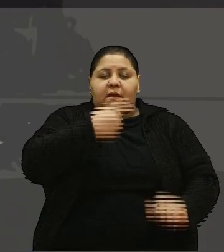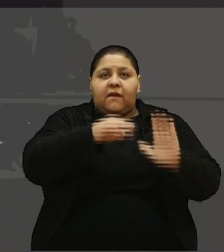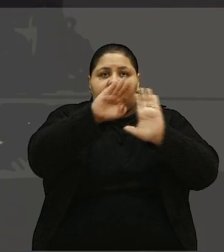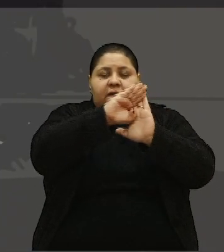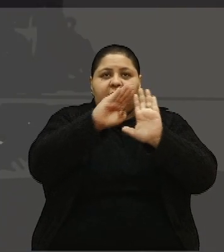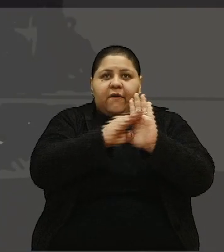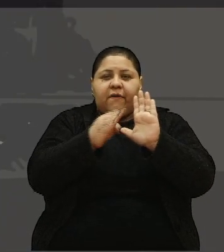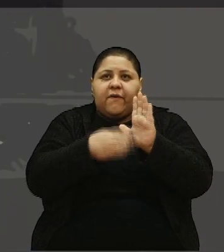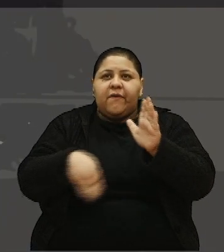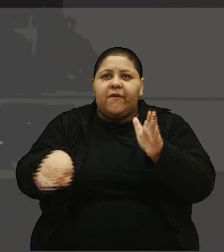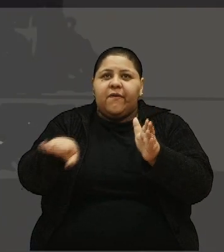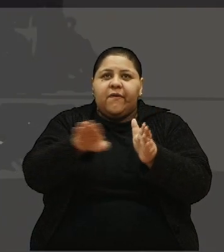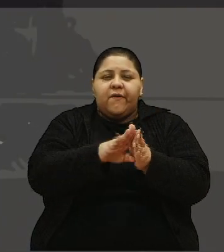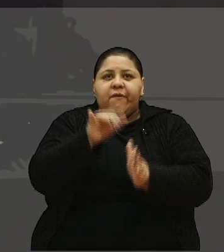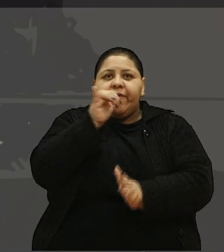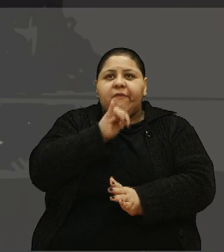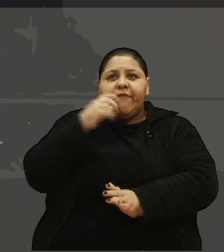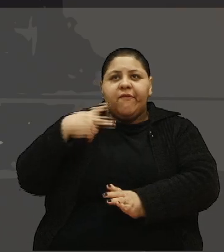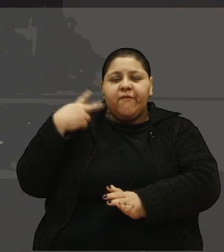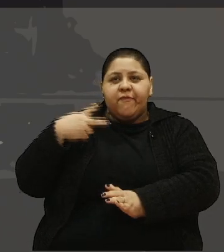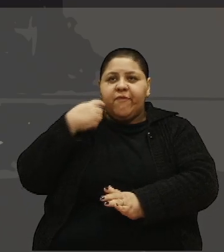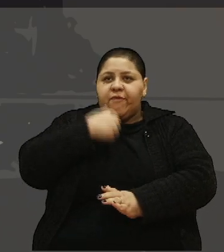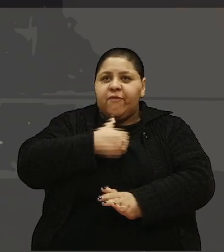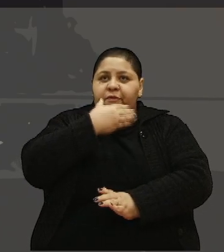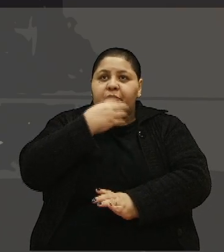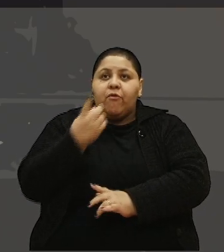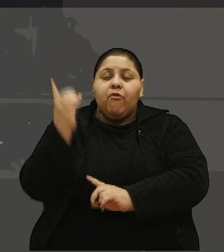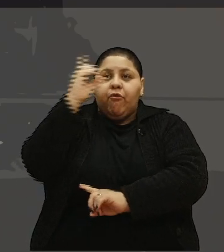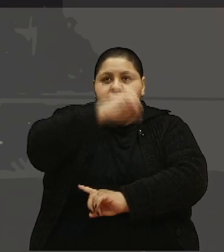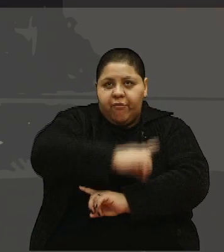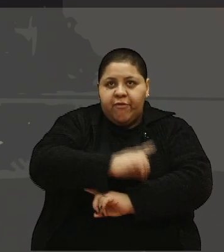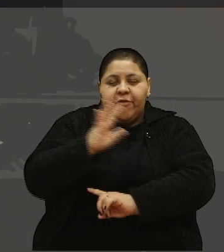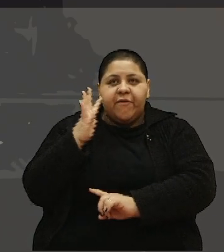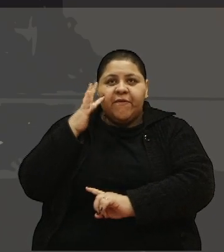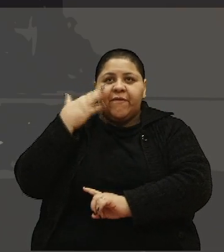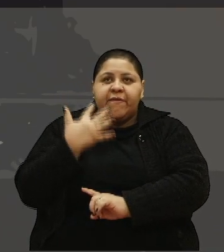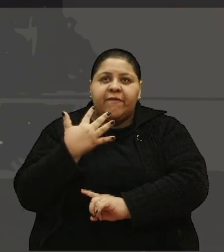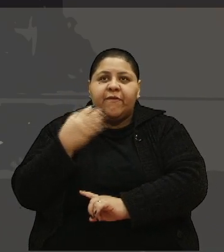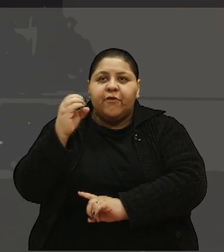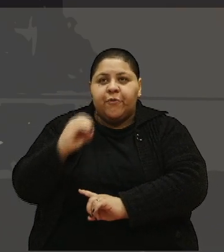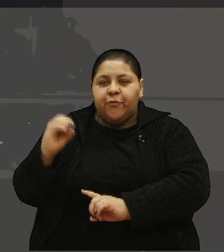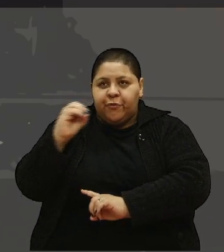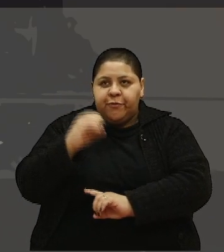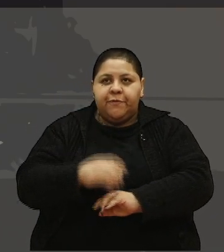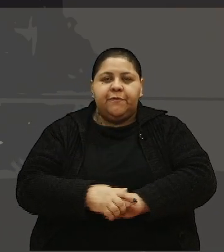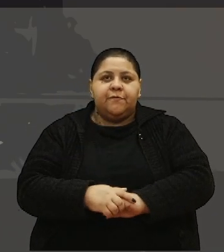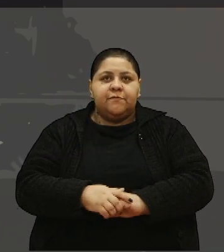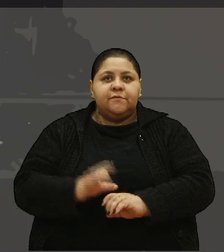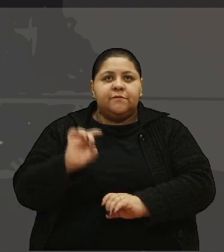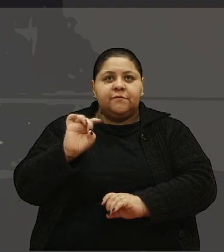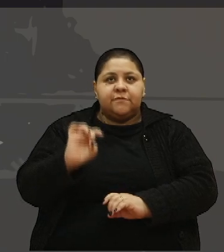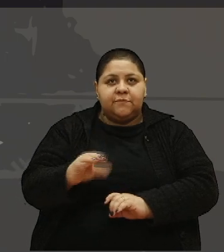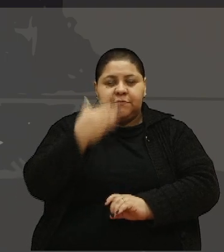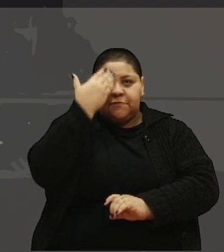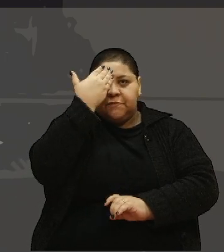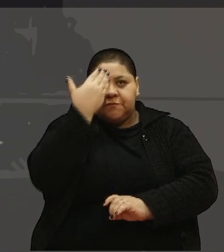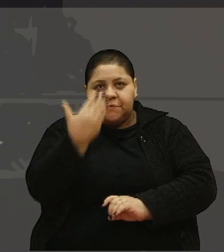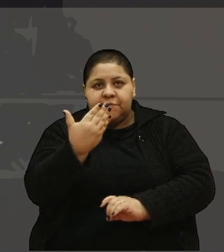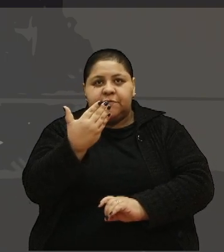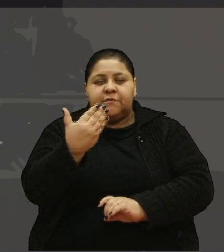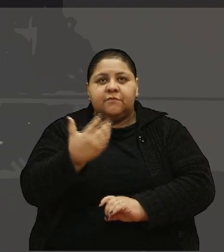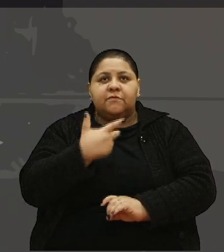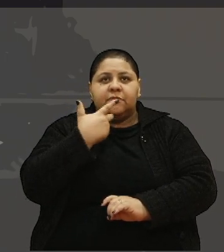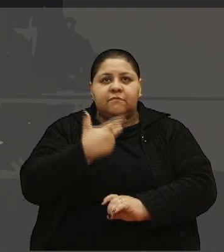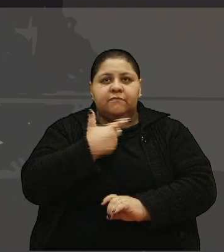plenária, simulação do vereador e vereadora por um dia, que vai acontecer lá em outubro. Era isso, muito obrigado. É aquilo que eu